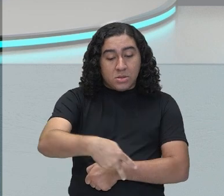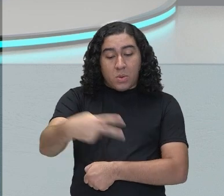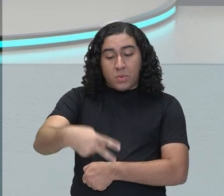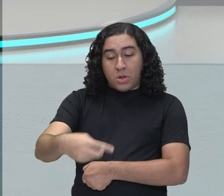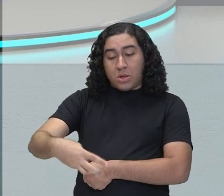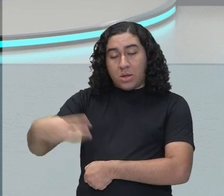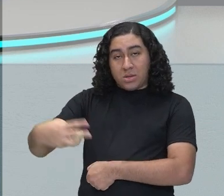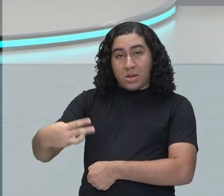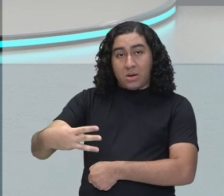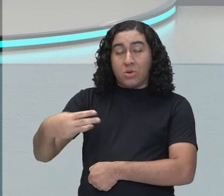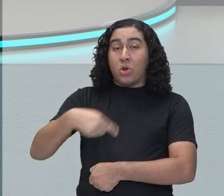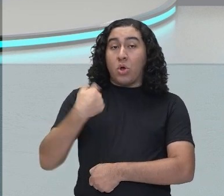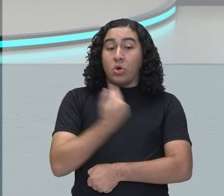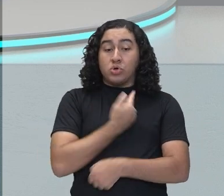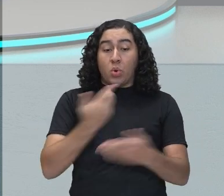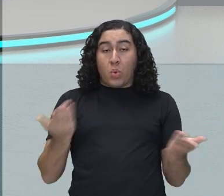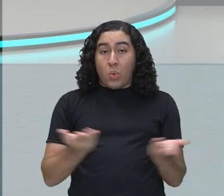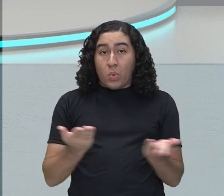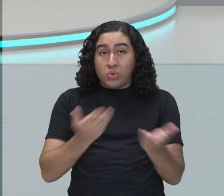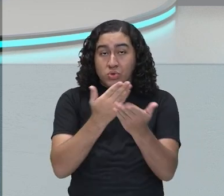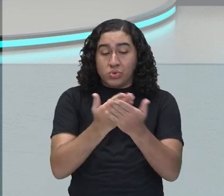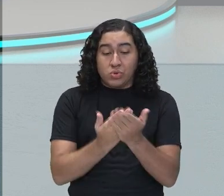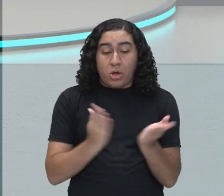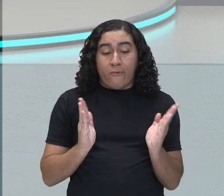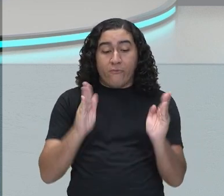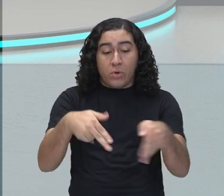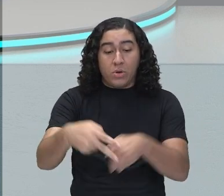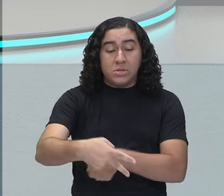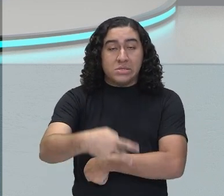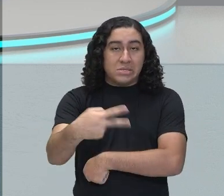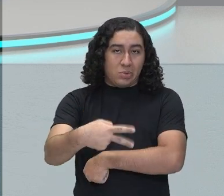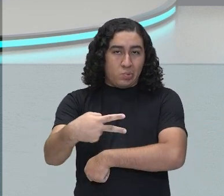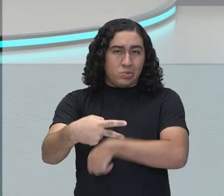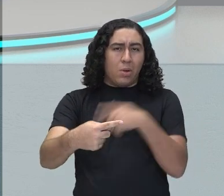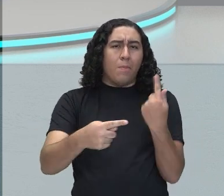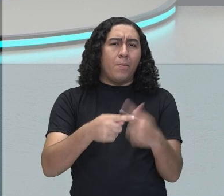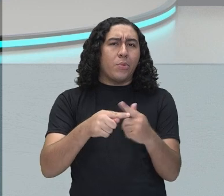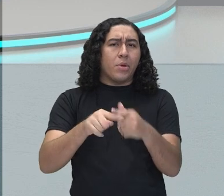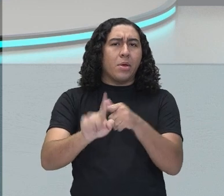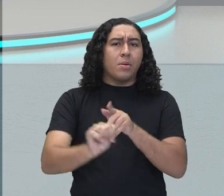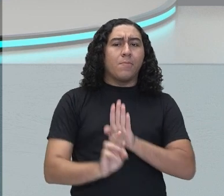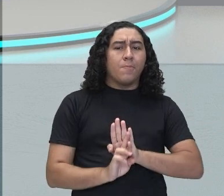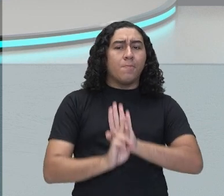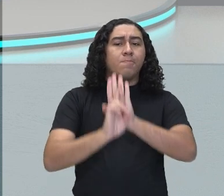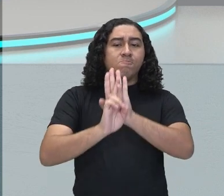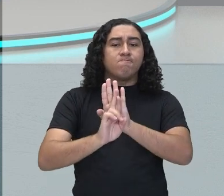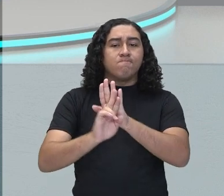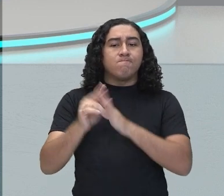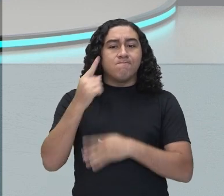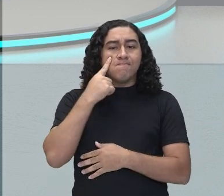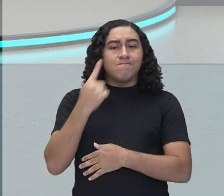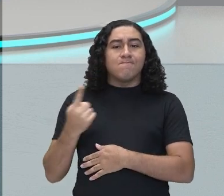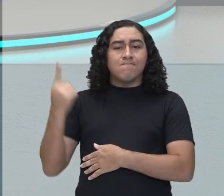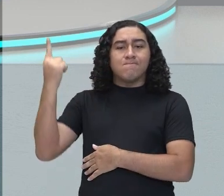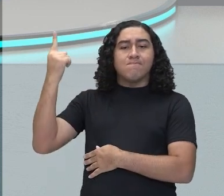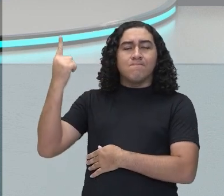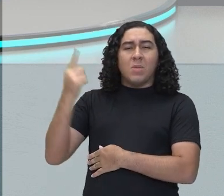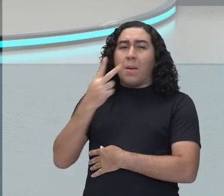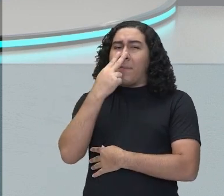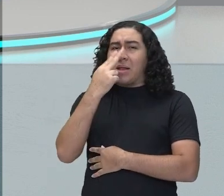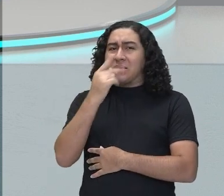gente vai ver hoje a segunda geração. Por que essa representação aqui desse